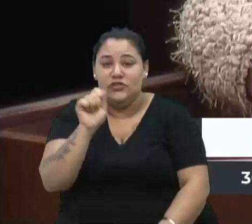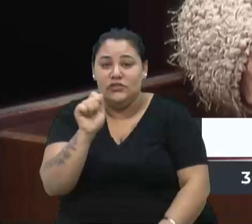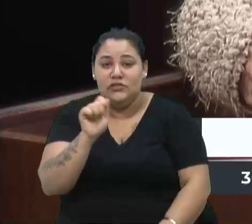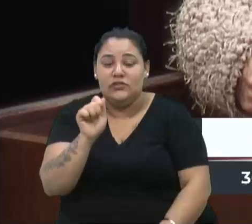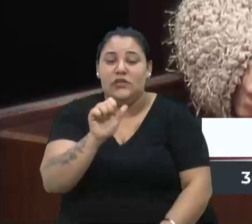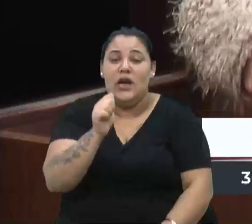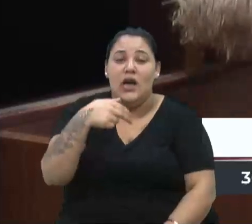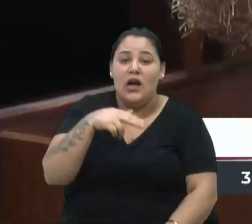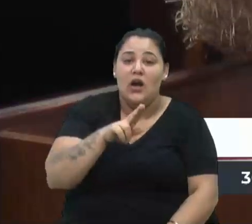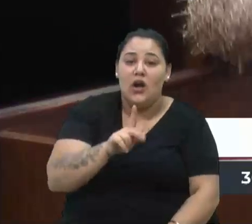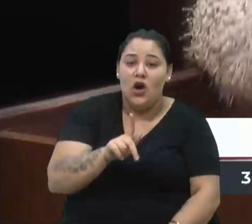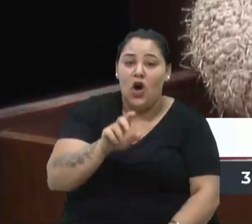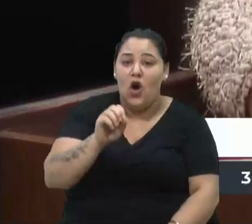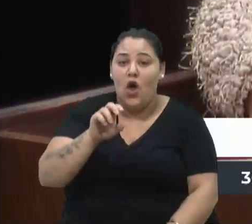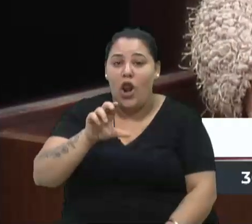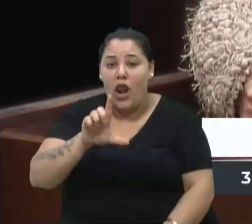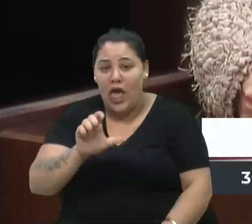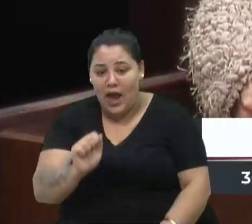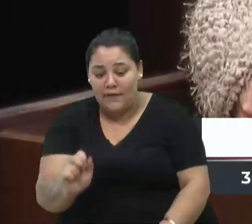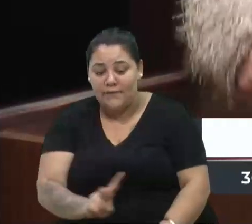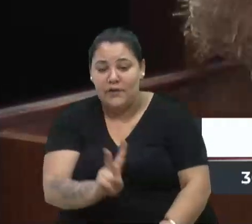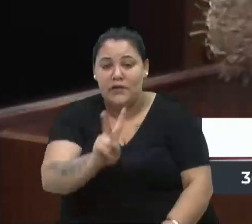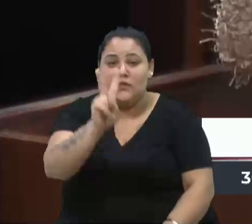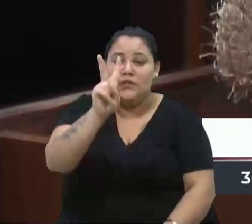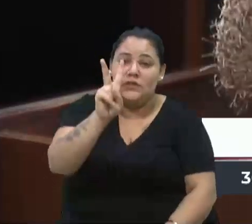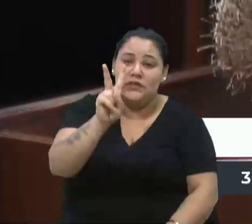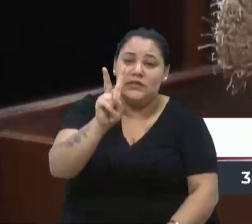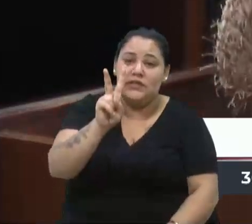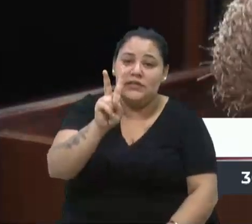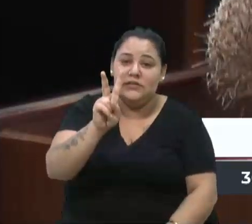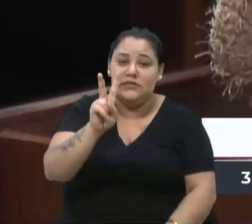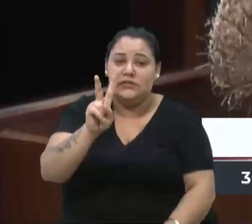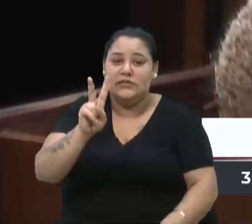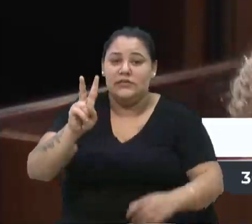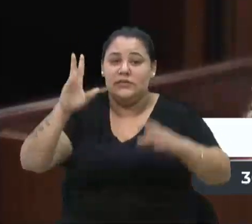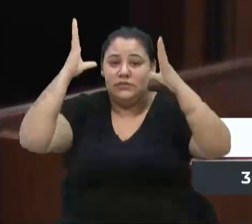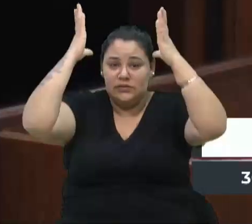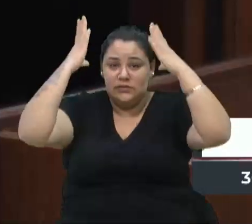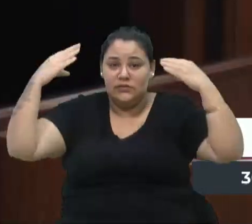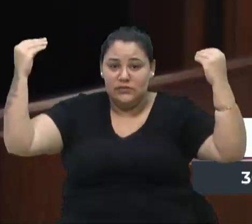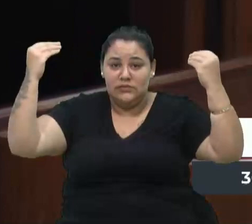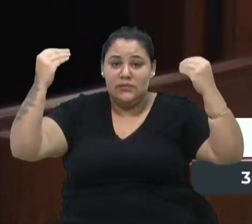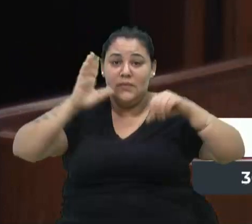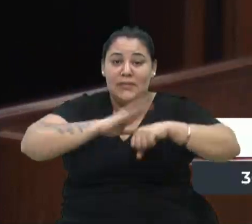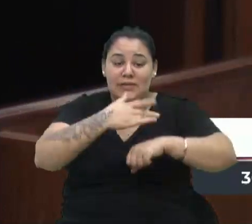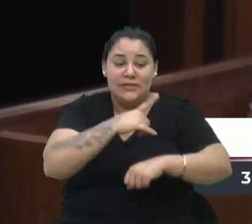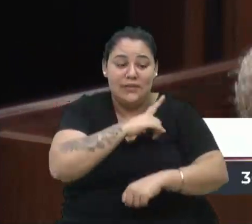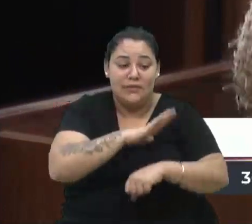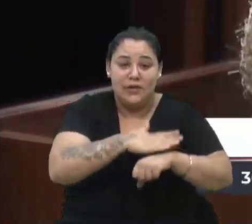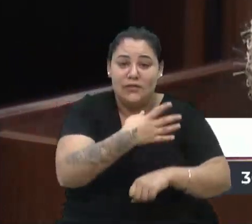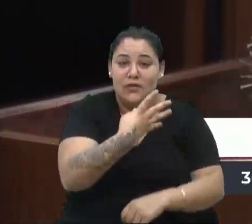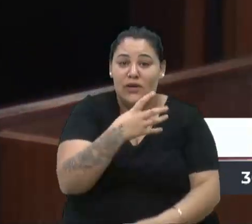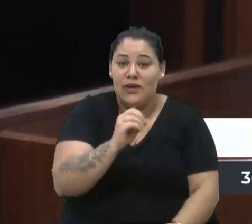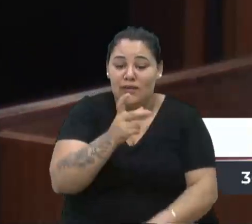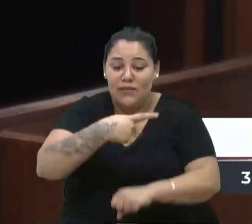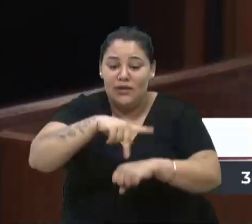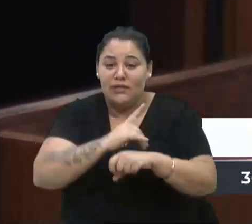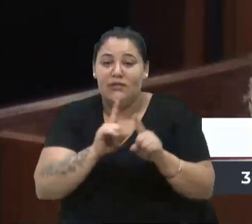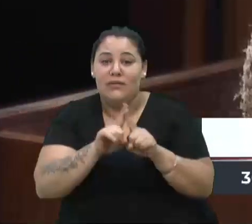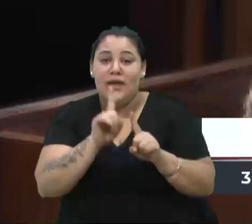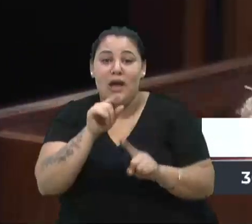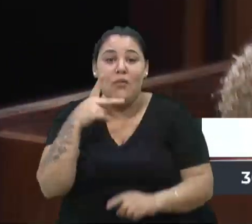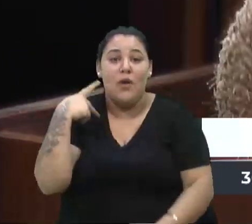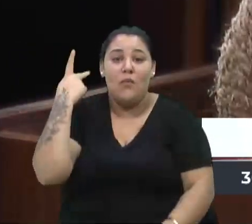quarto Venezuela, quinto Holanda, mas tem mais de 40 países nessa lista. Então, é uma